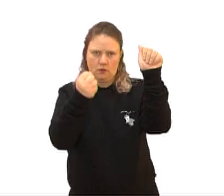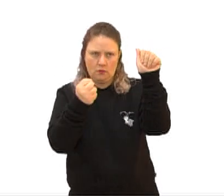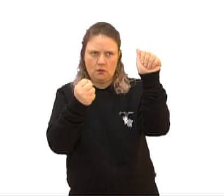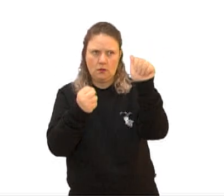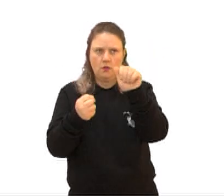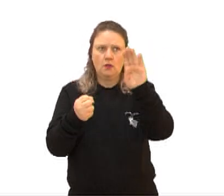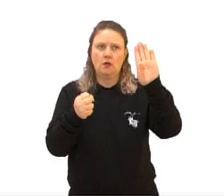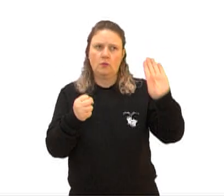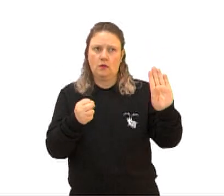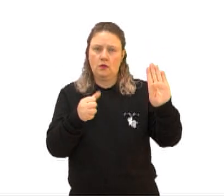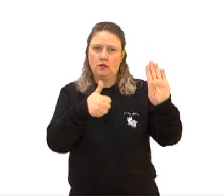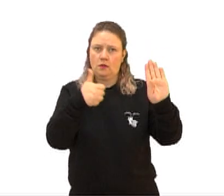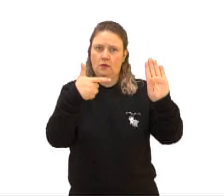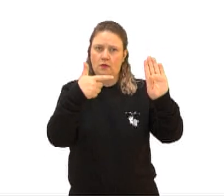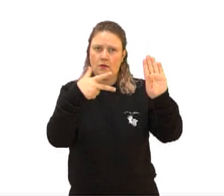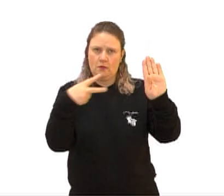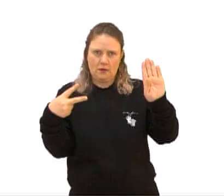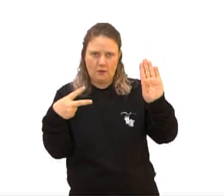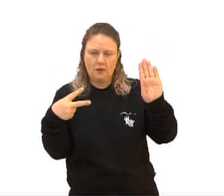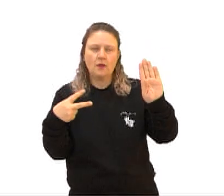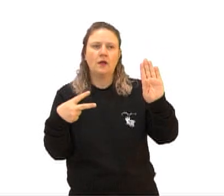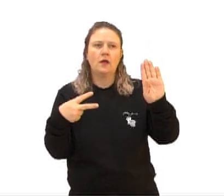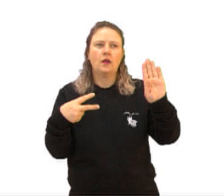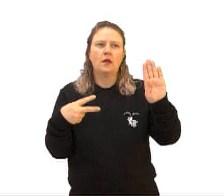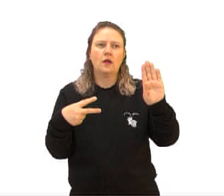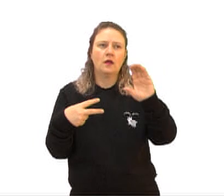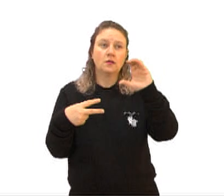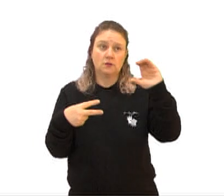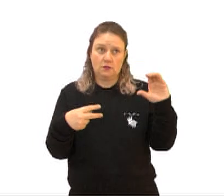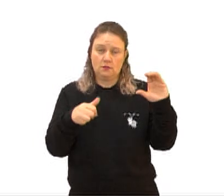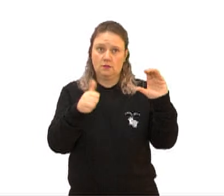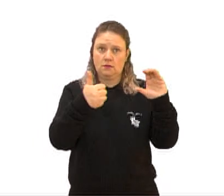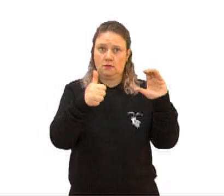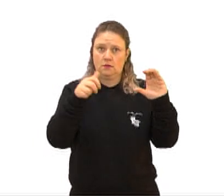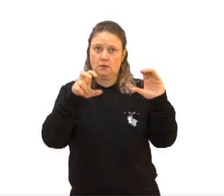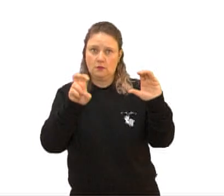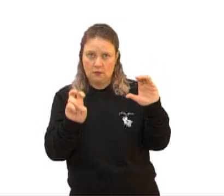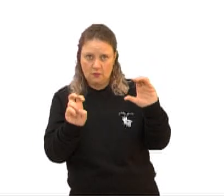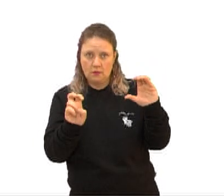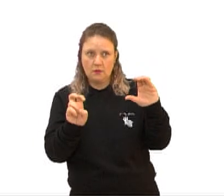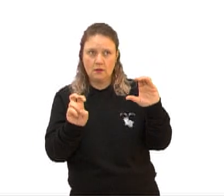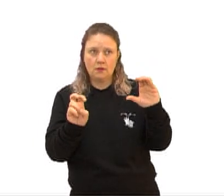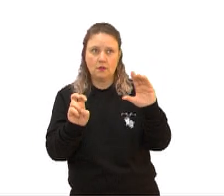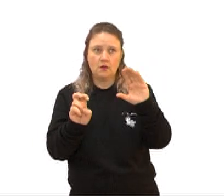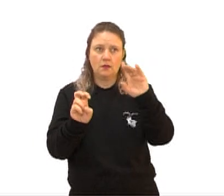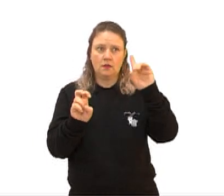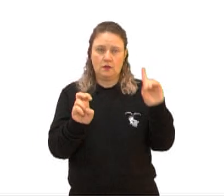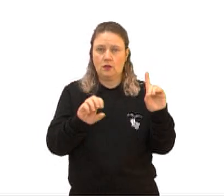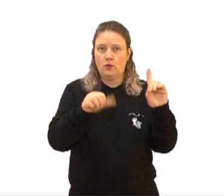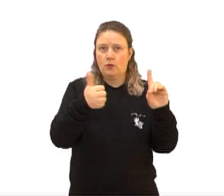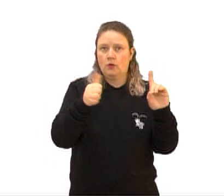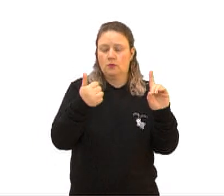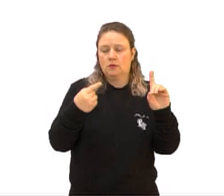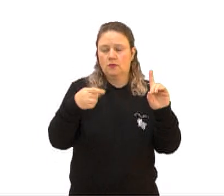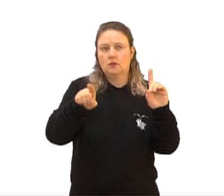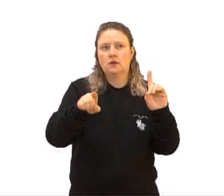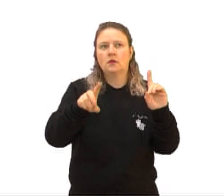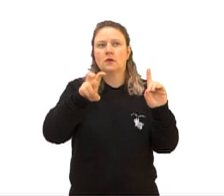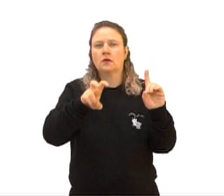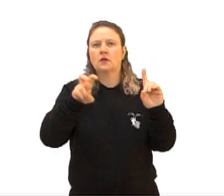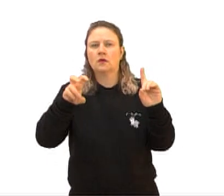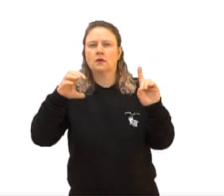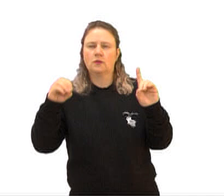metros quadrados, 123,30 metros quadrados, 115,5 metros quadrados, 11.550 metros quadrados